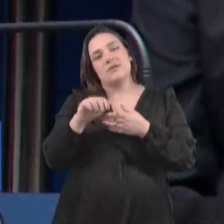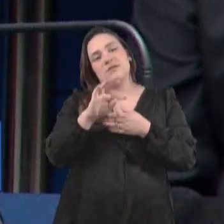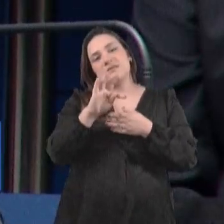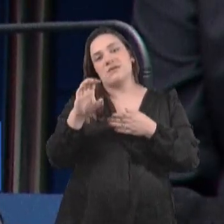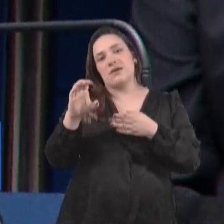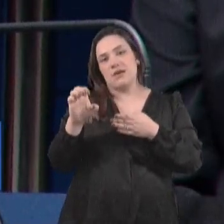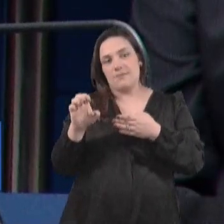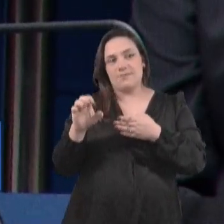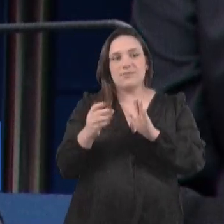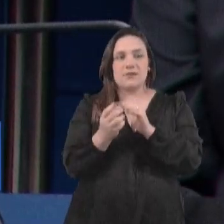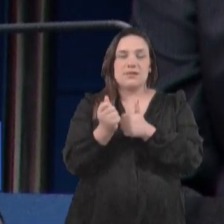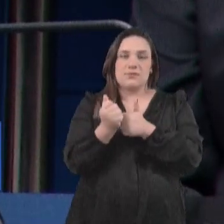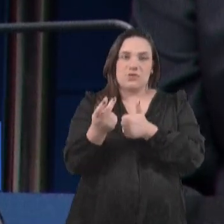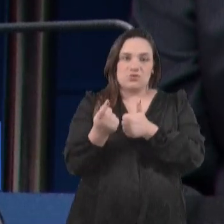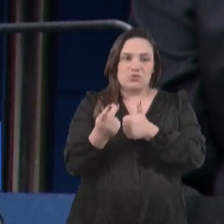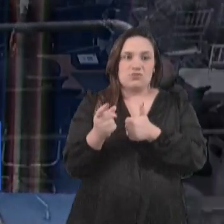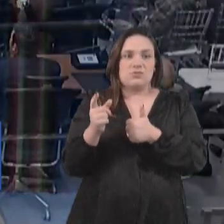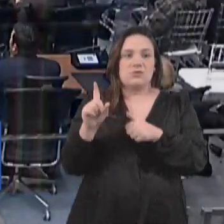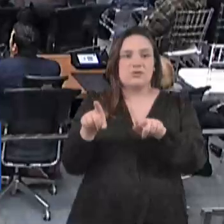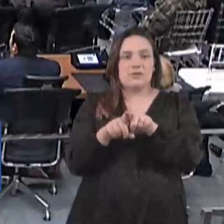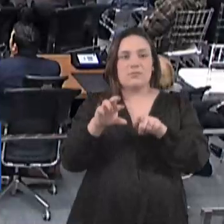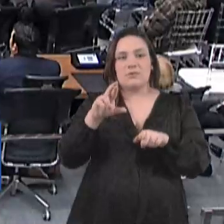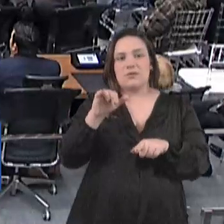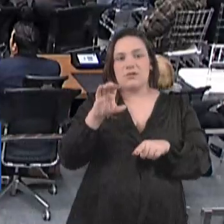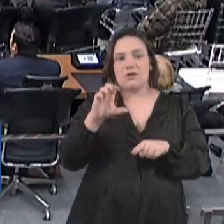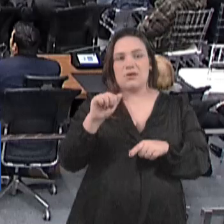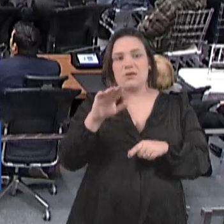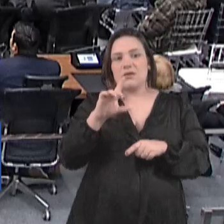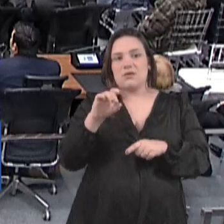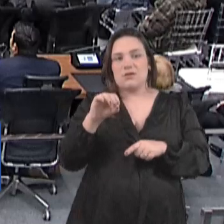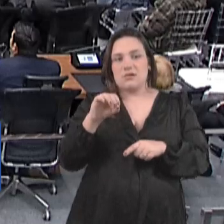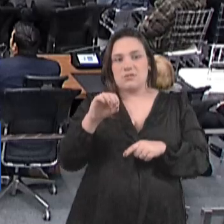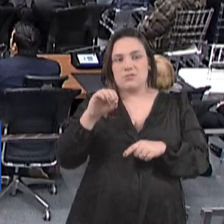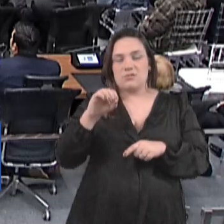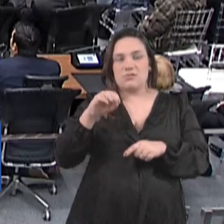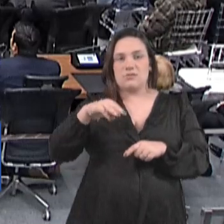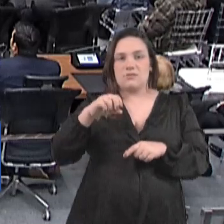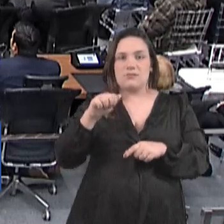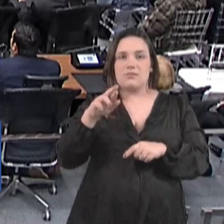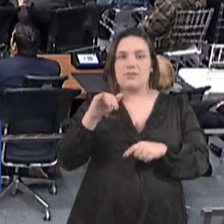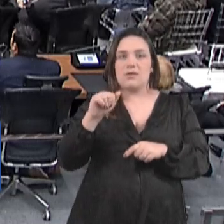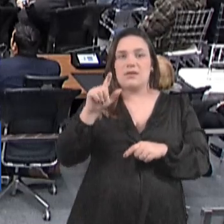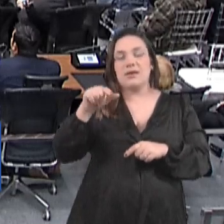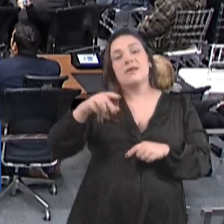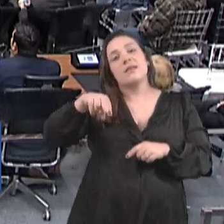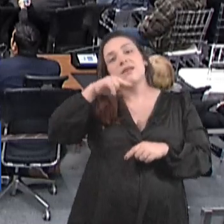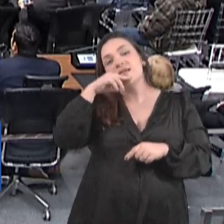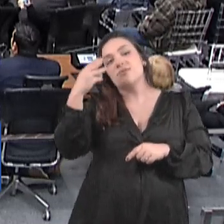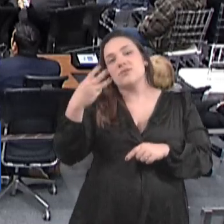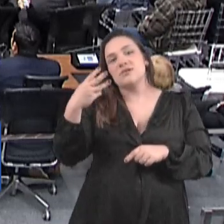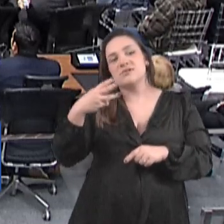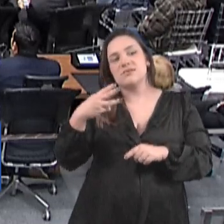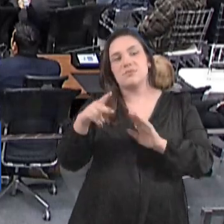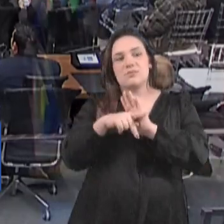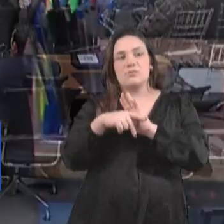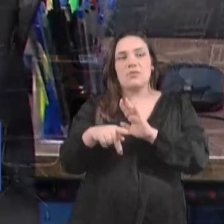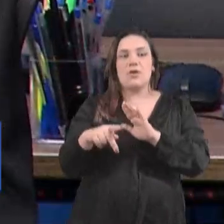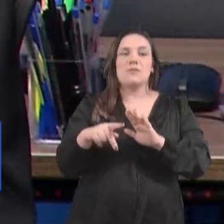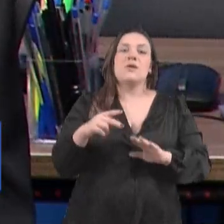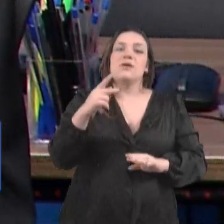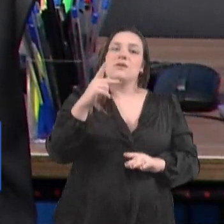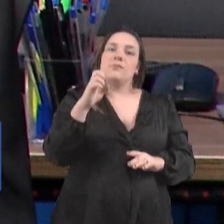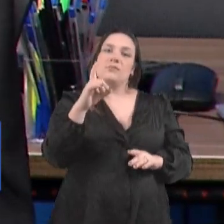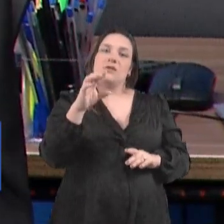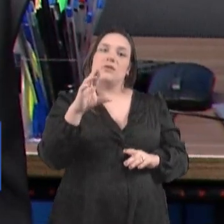Sul. Senhor Ricardo Maria Figueiró, trineto do Coronel Pedro José Rufino e